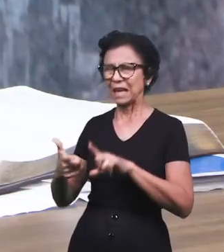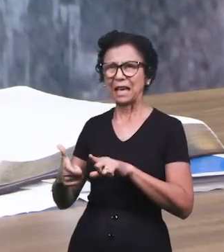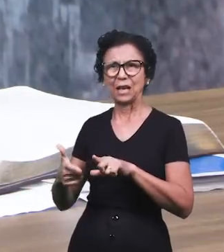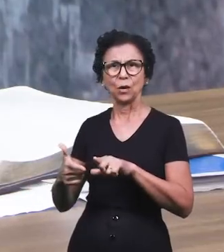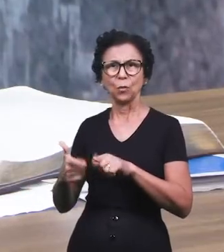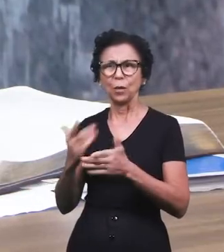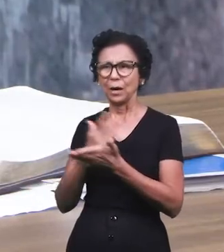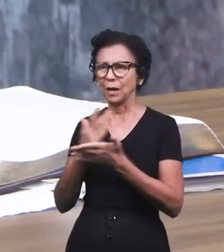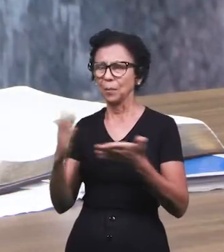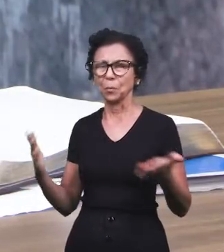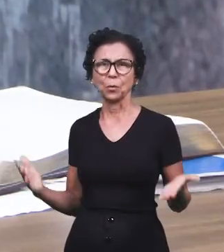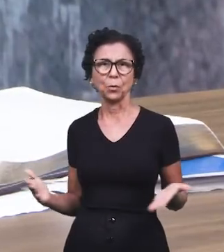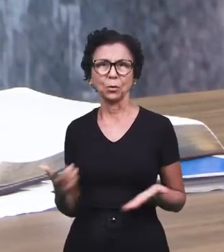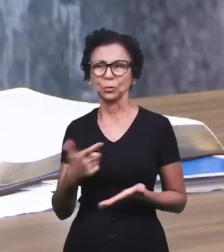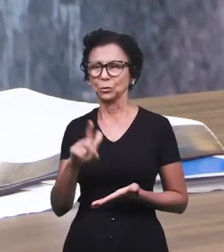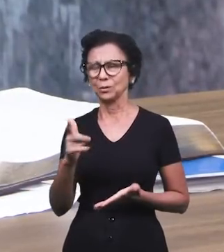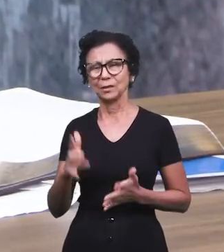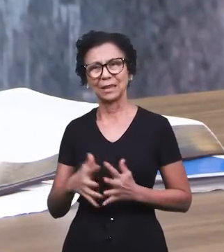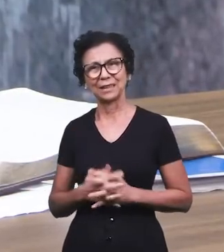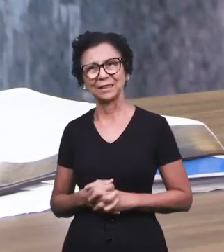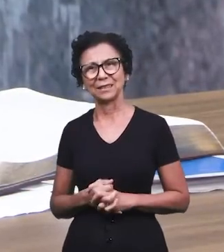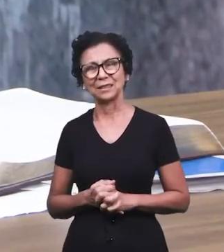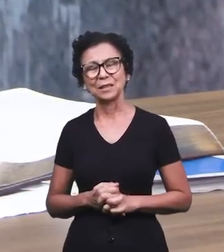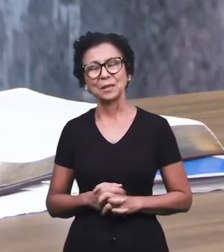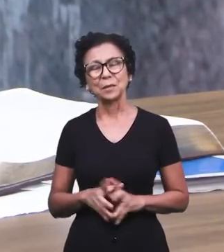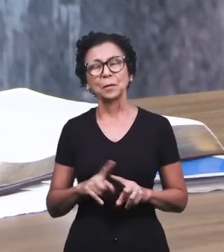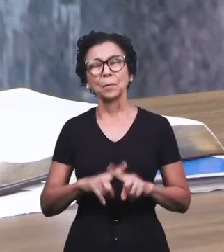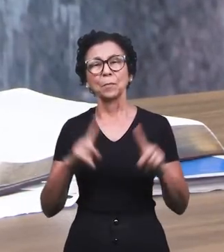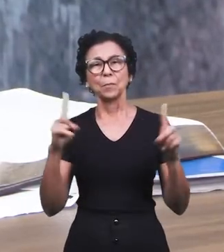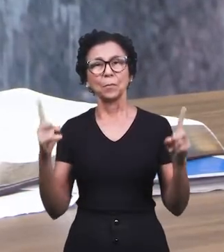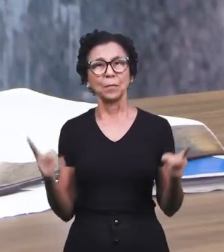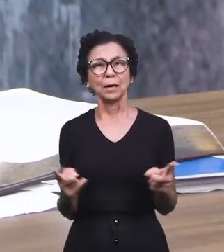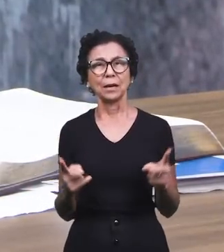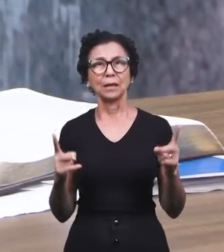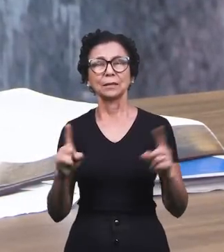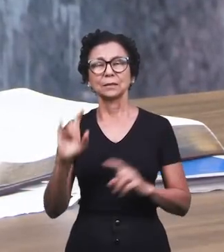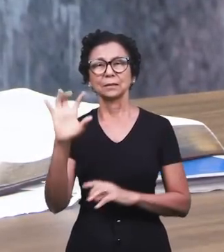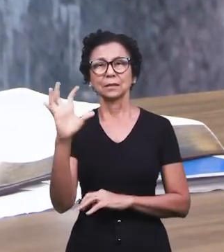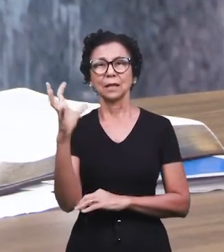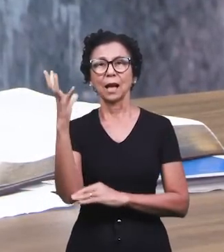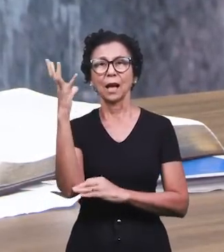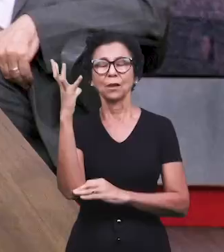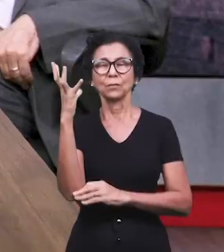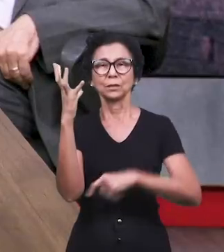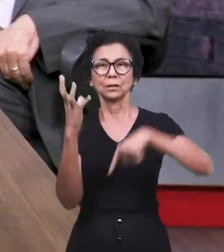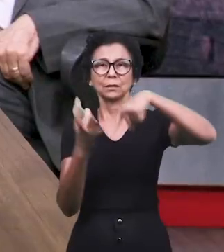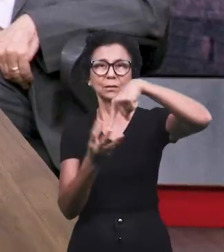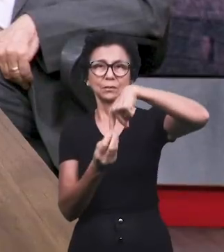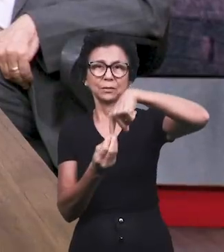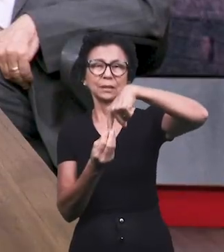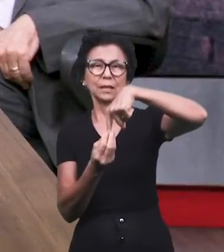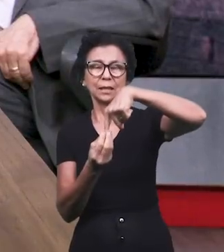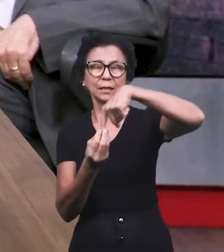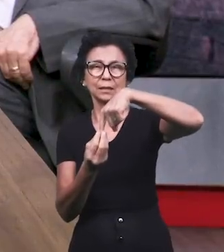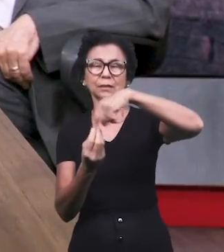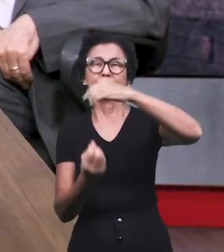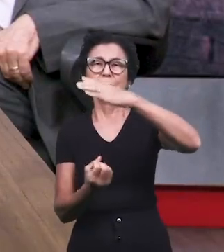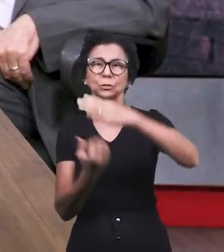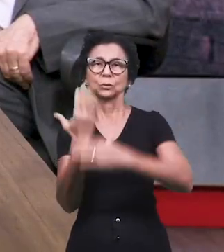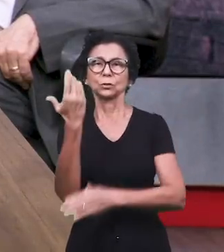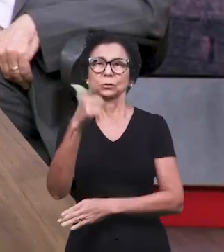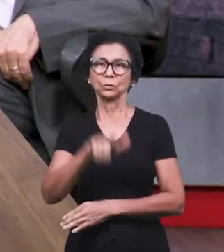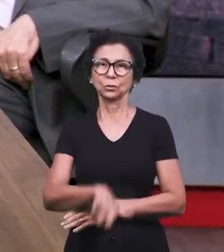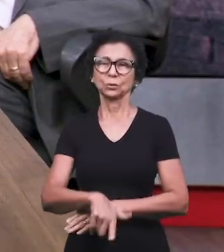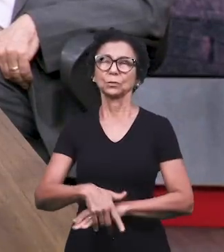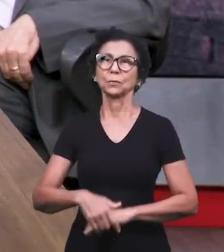não existe o pai Israel. Mas a figueira brotou maravilhosamente. Né? Aliás, fazendo menção a isso, já foi